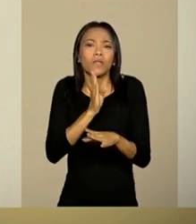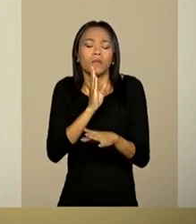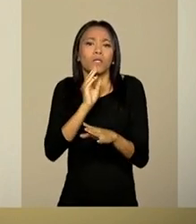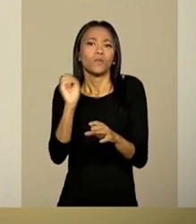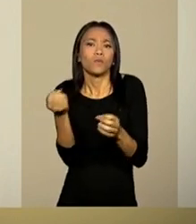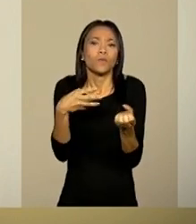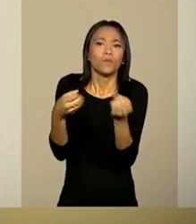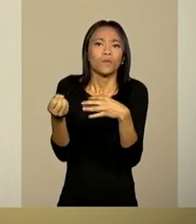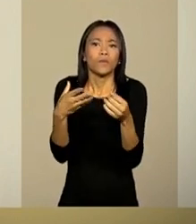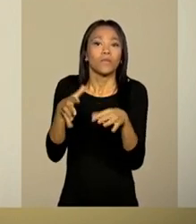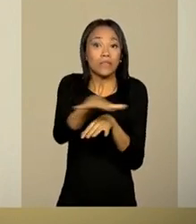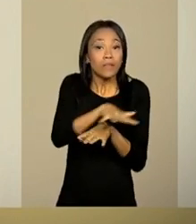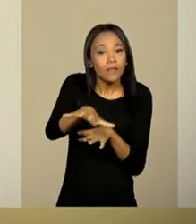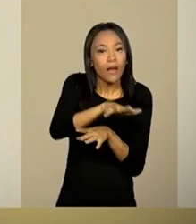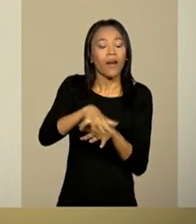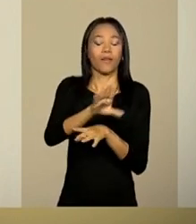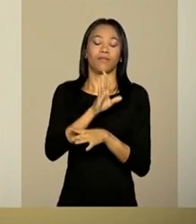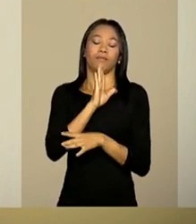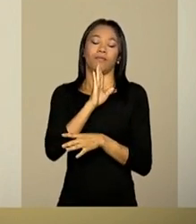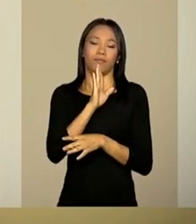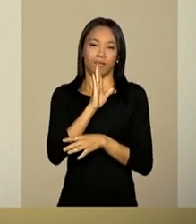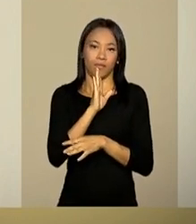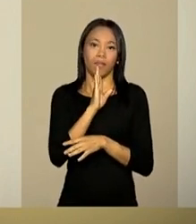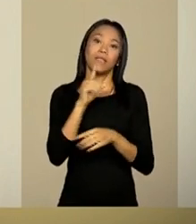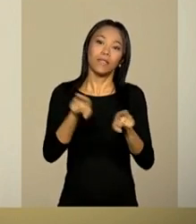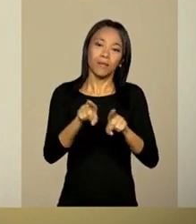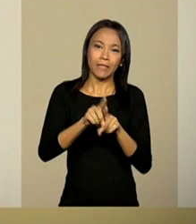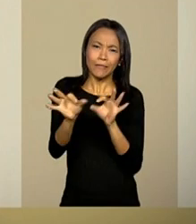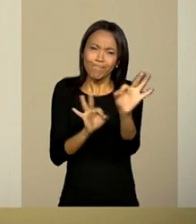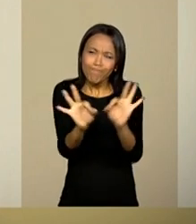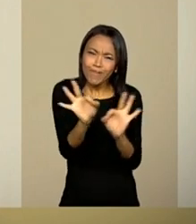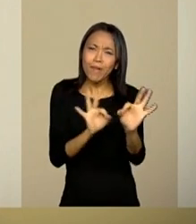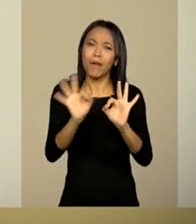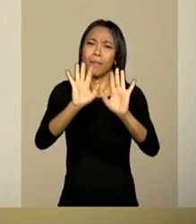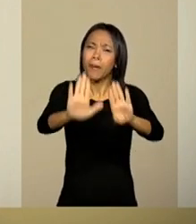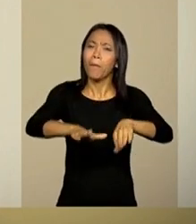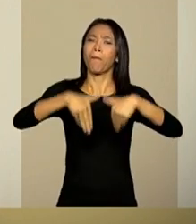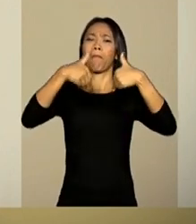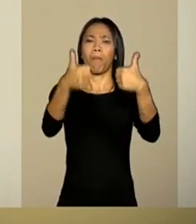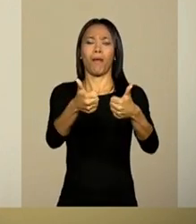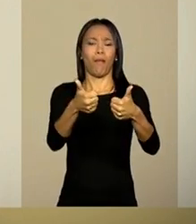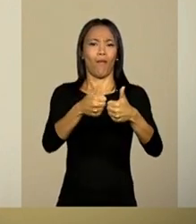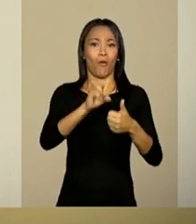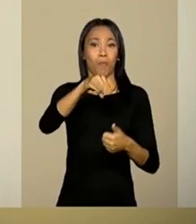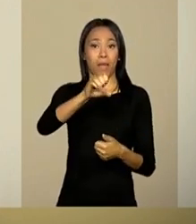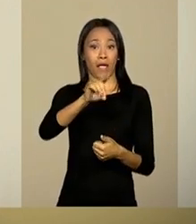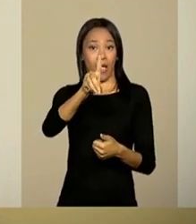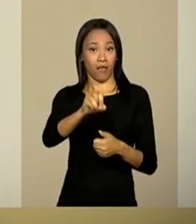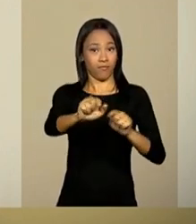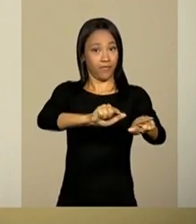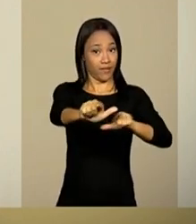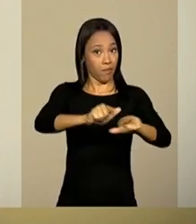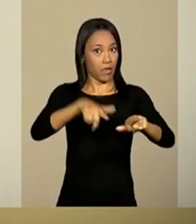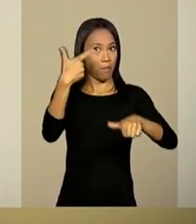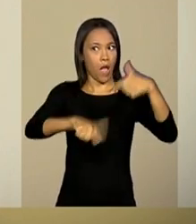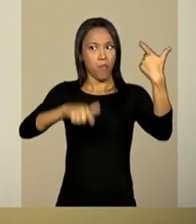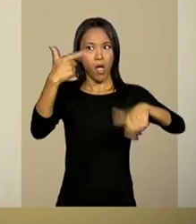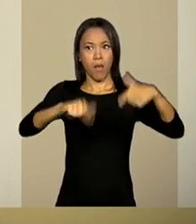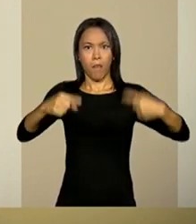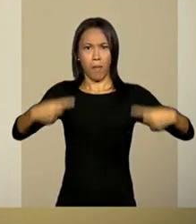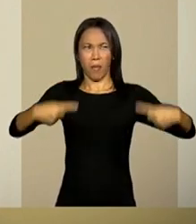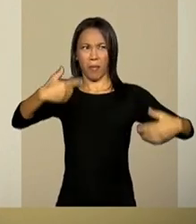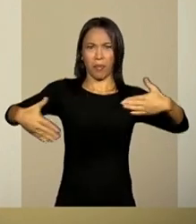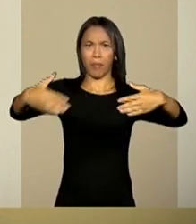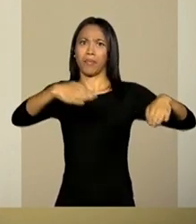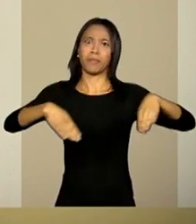novidades em suas áreas de conhecimento e se preparam para o mercado de trabalho cada vez mais competitivo